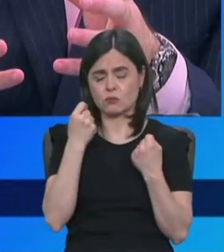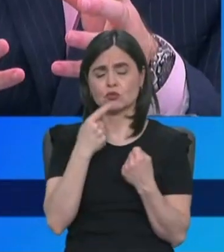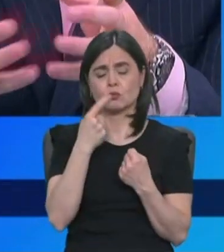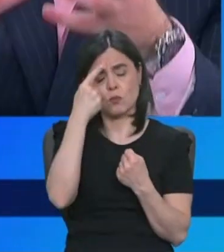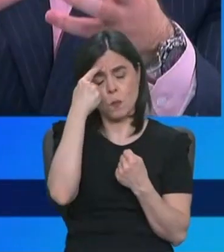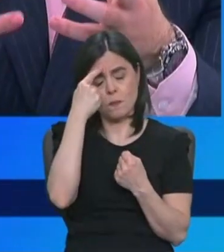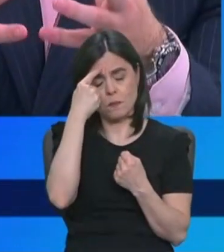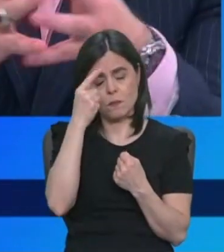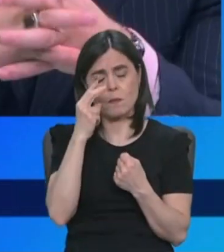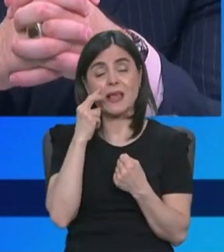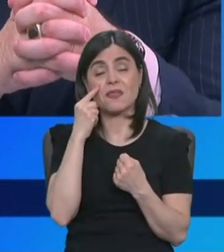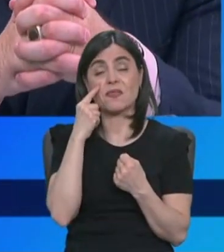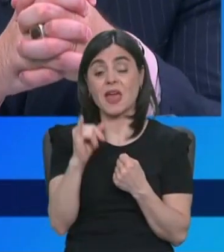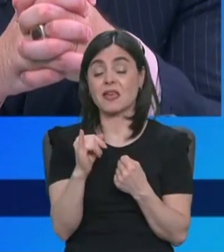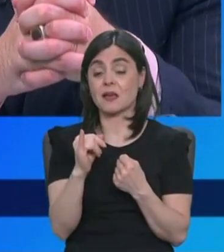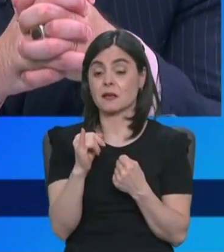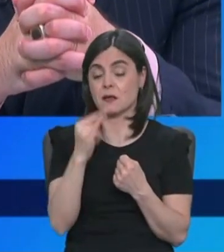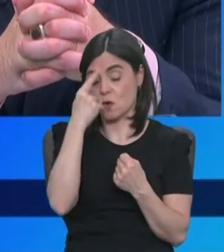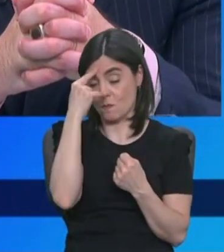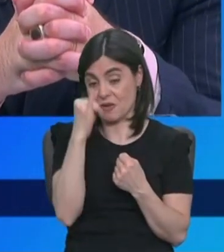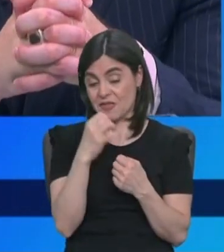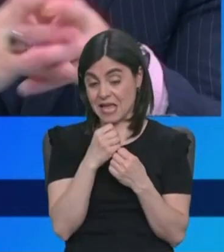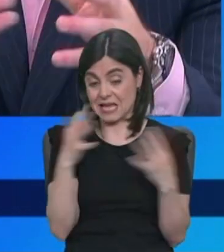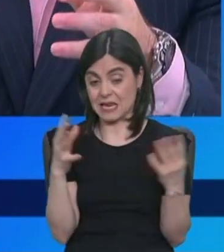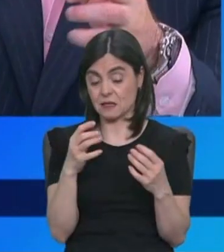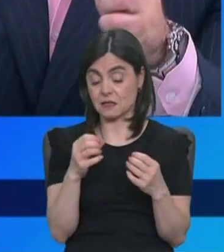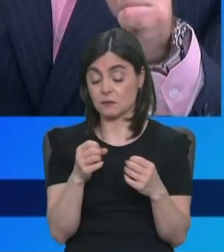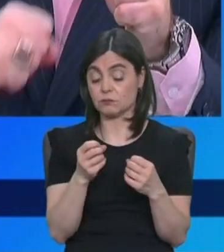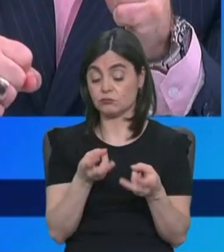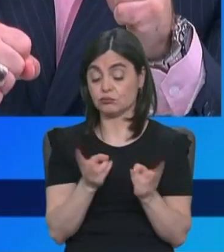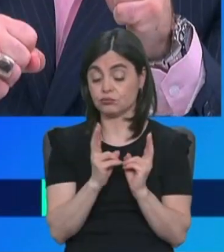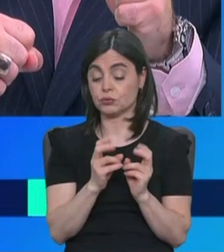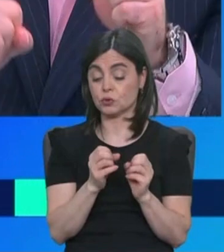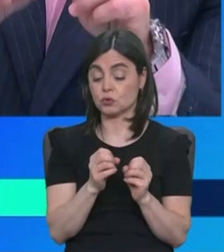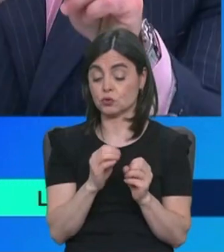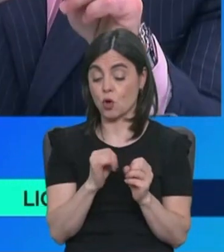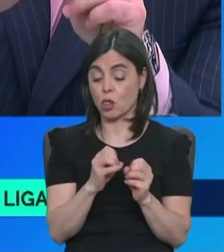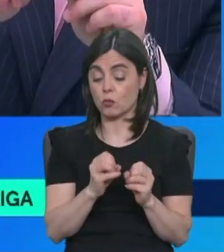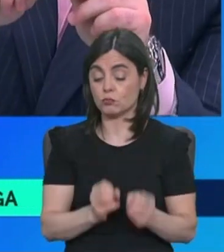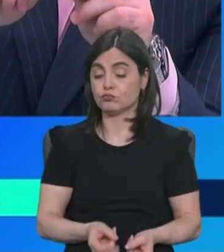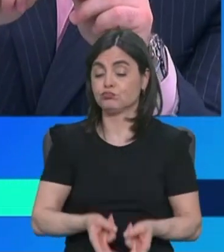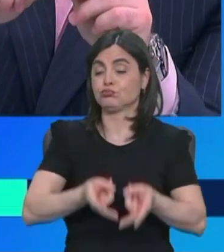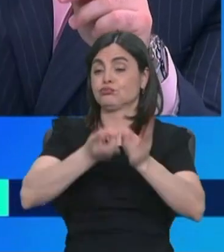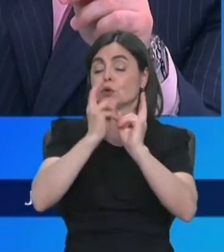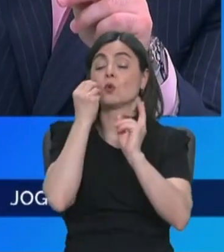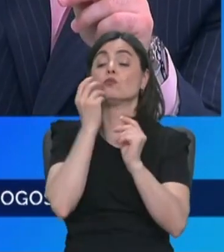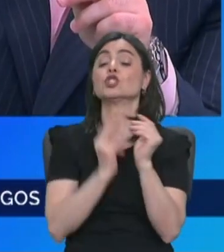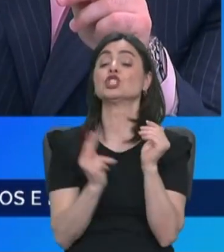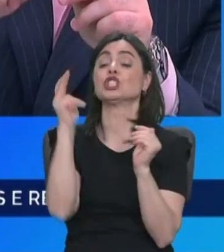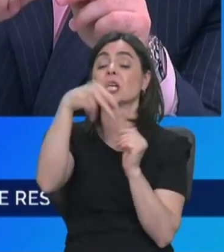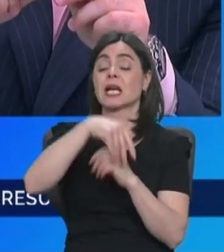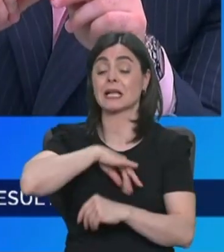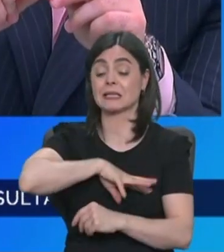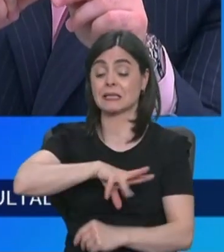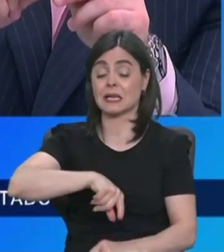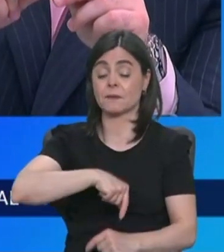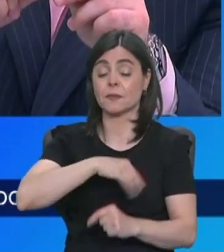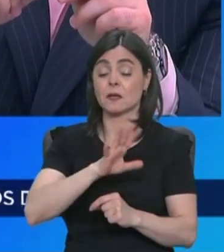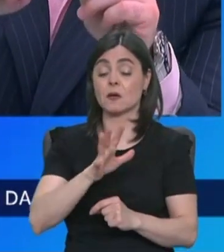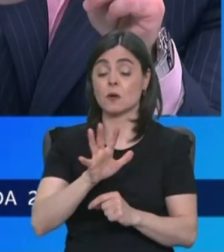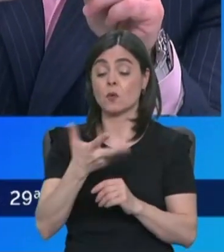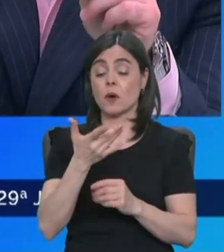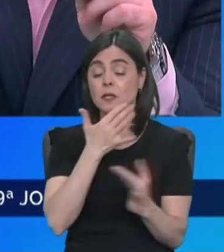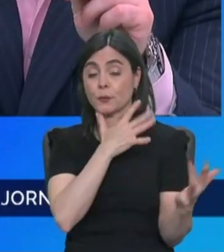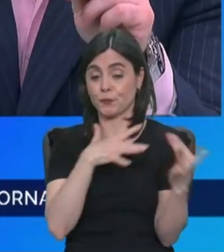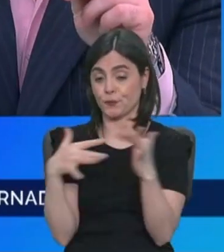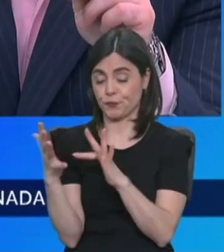da descarga elétricas do Sol e como é que isto chega aqui à Terra. Quando o vento solar e estas descargas elétricas do